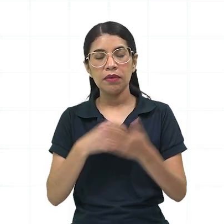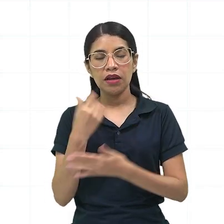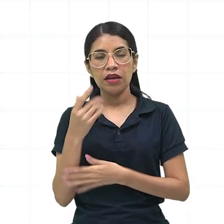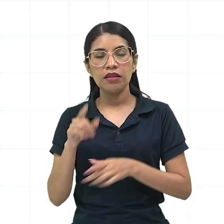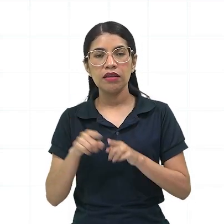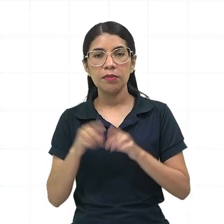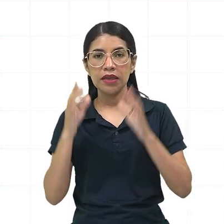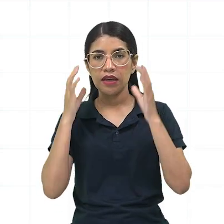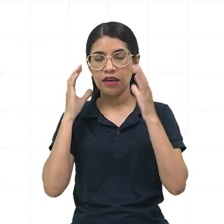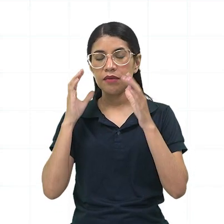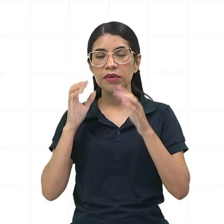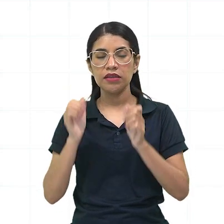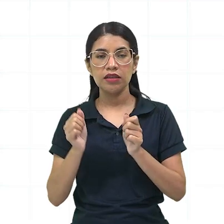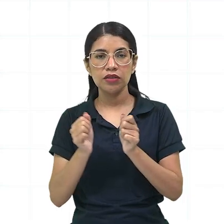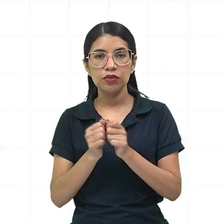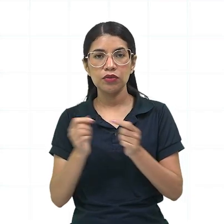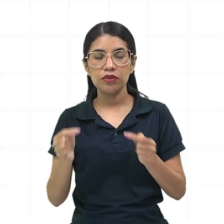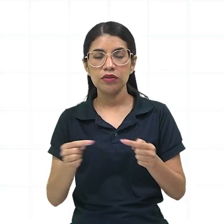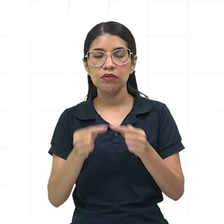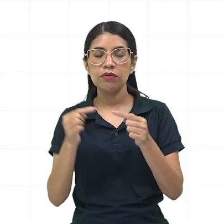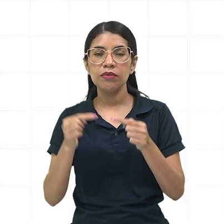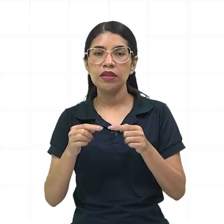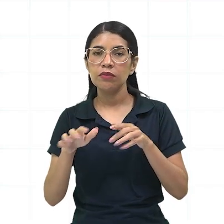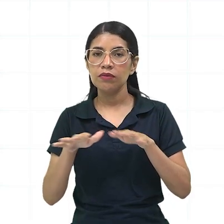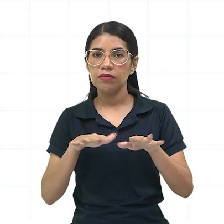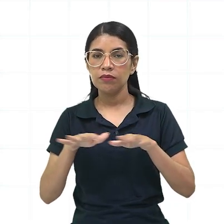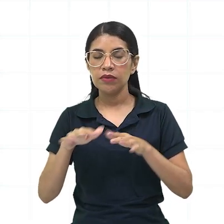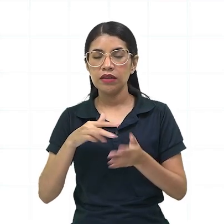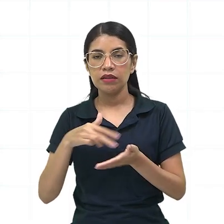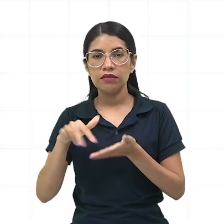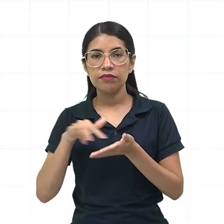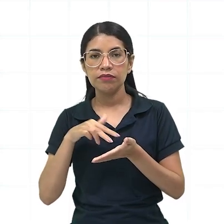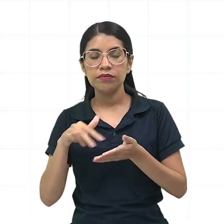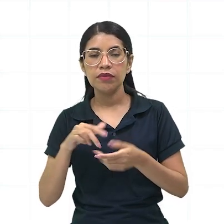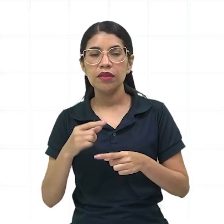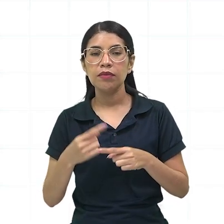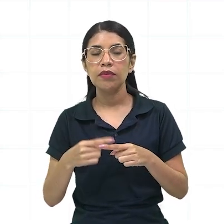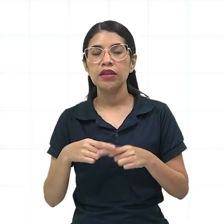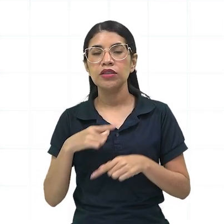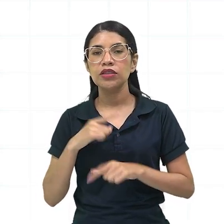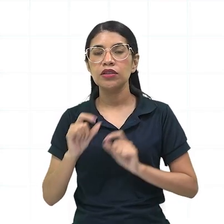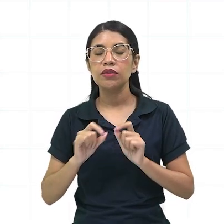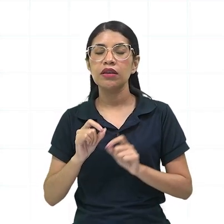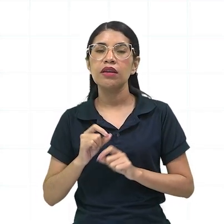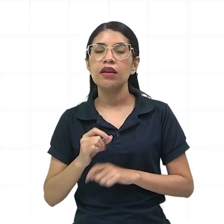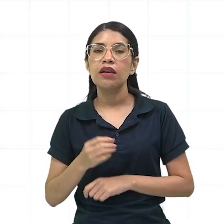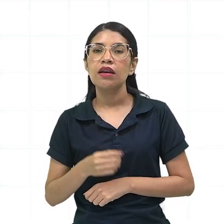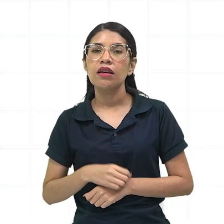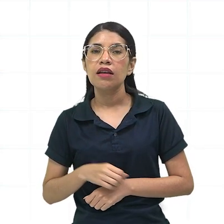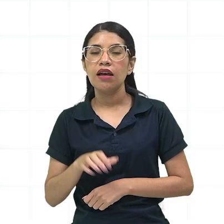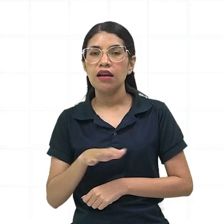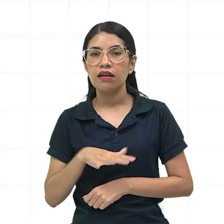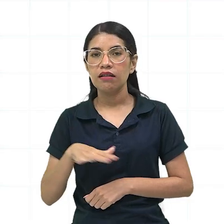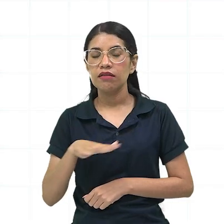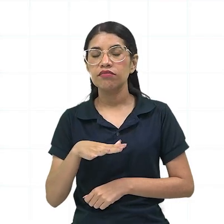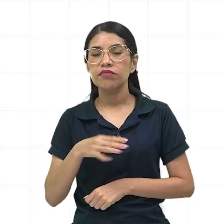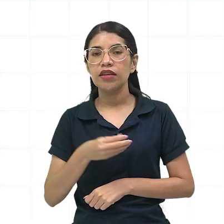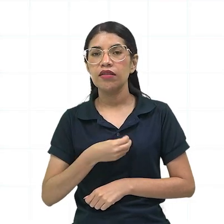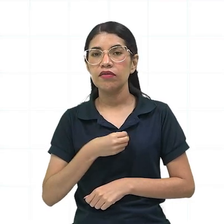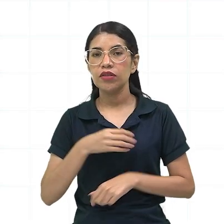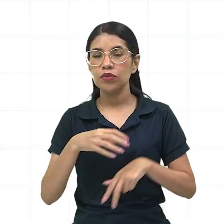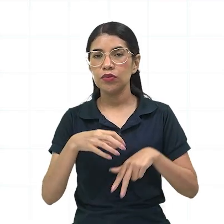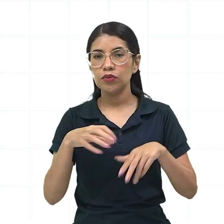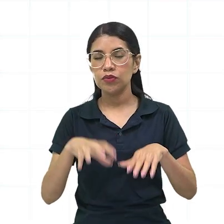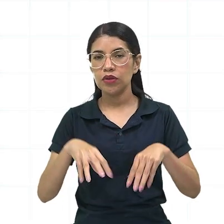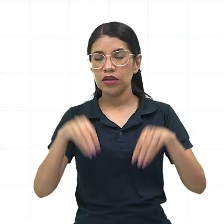que as acompanham e são conhecidas até hoje. Por conta dessa existência dessa dança dentro dos espaços reais, foi